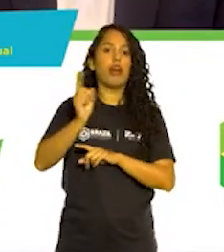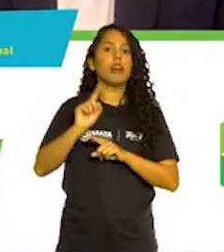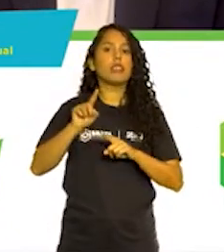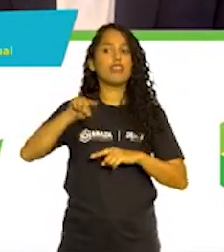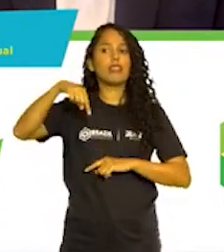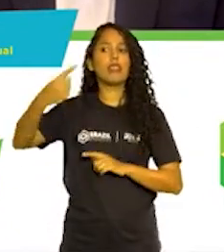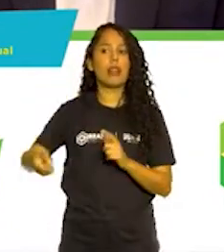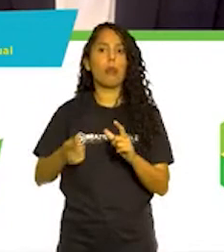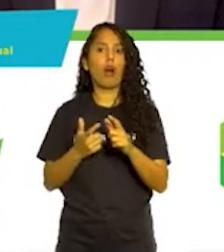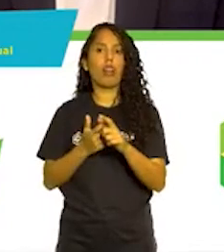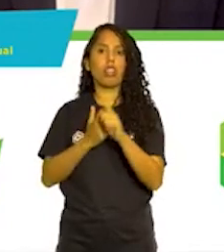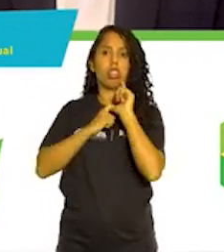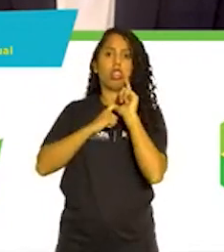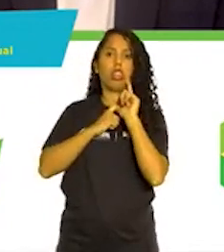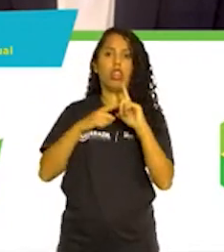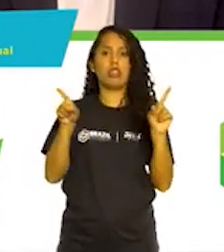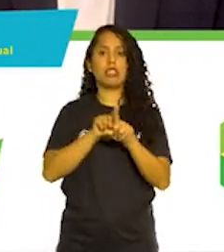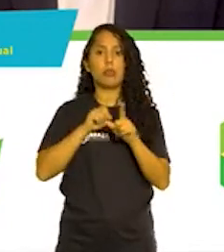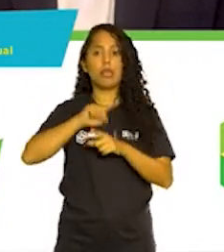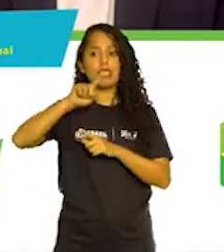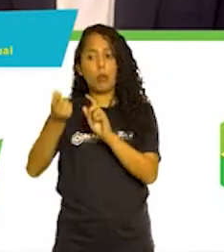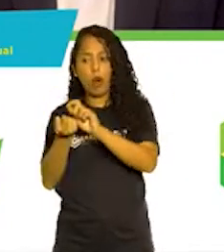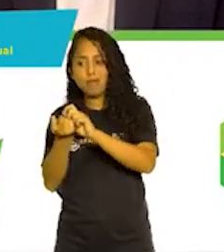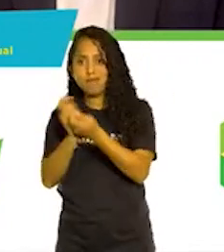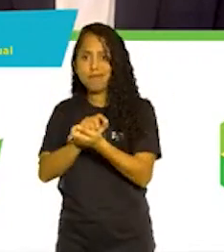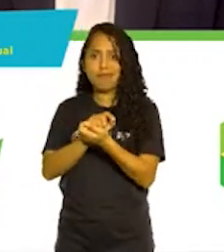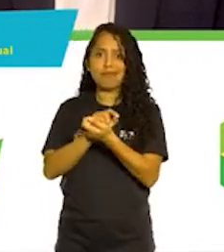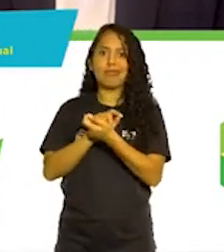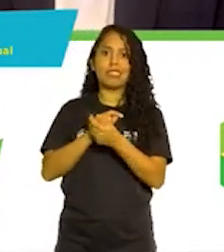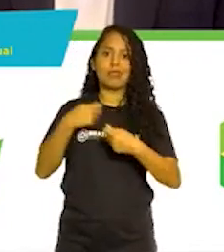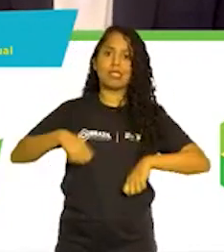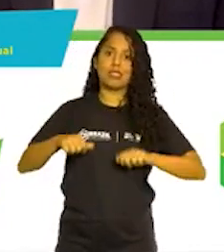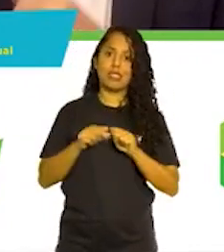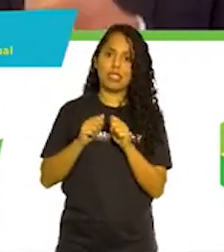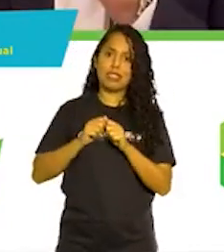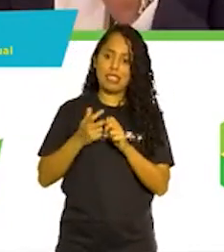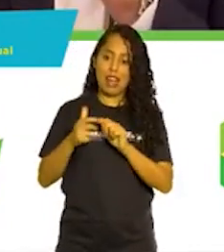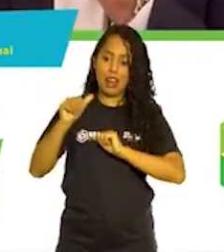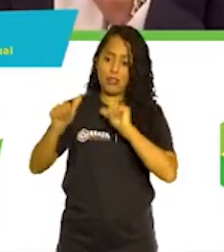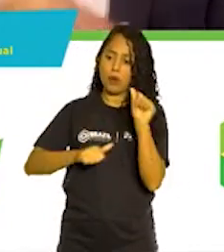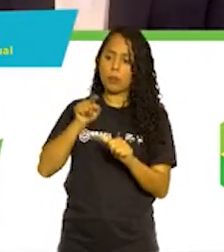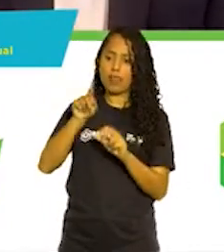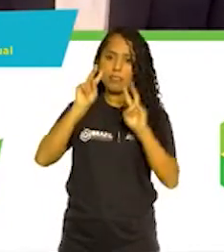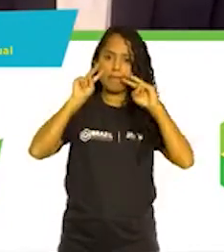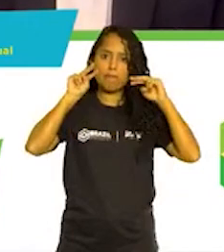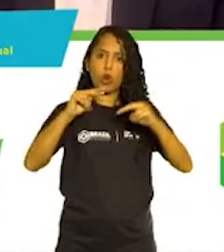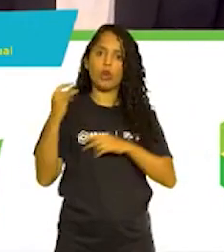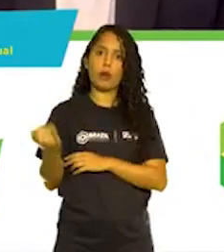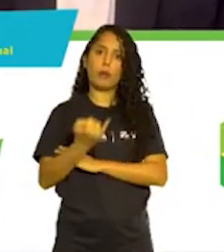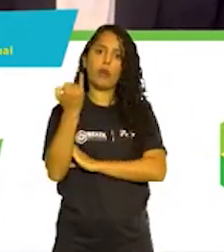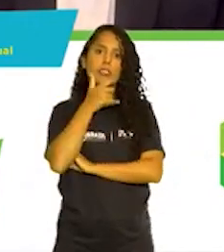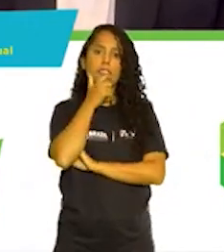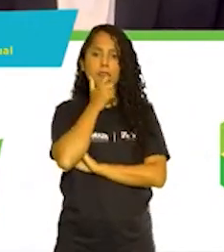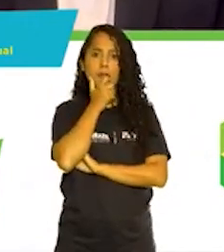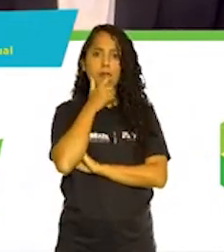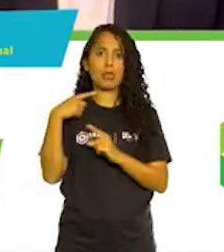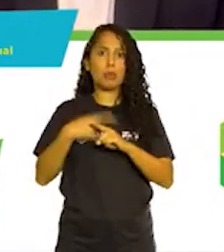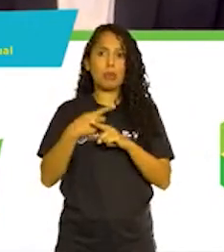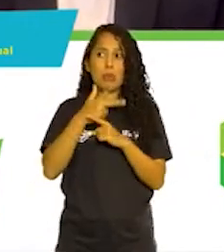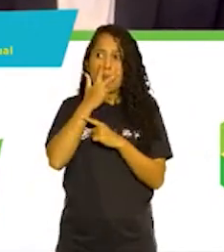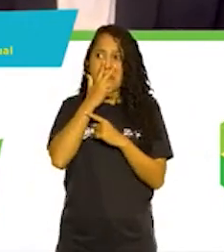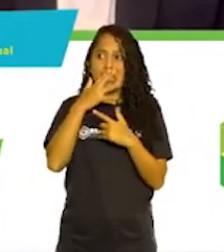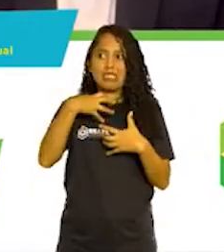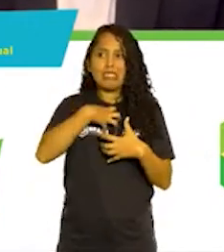dívida, o déficit, o ajuste que vai ter que sobrar, a reforma, mas eu acho esse olhar muito importante, porque é exasperante